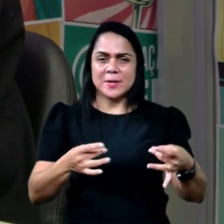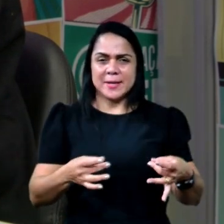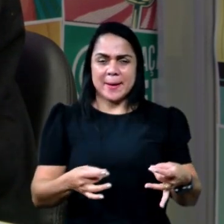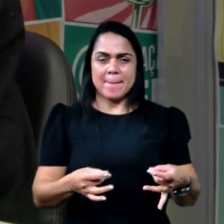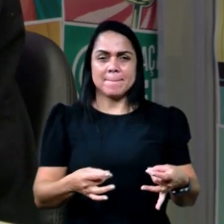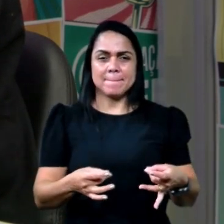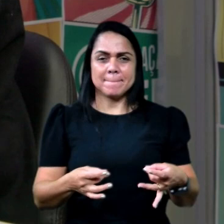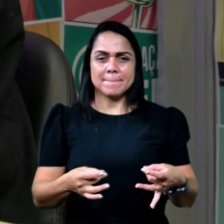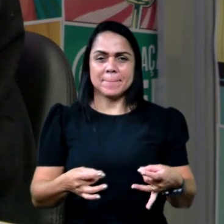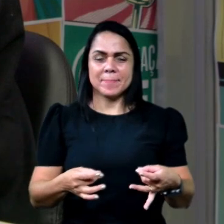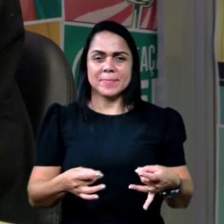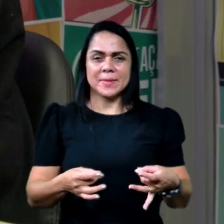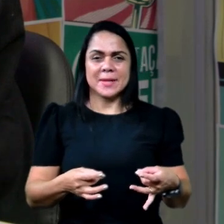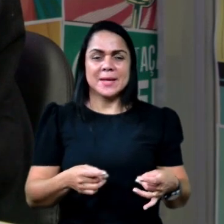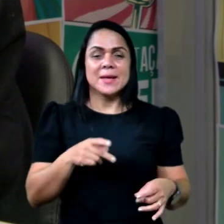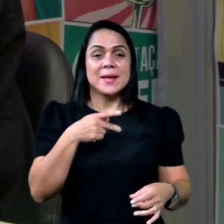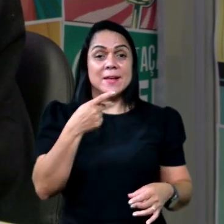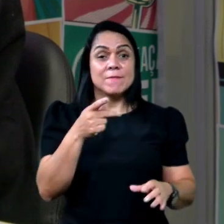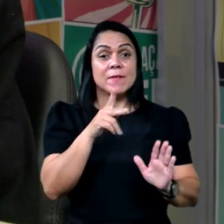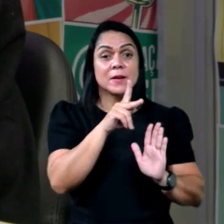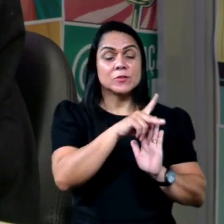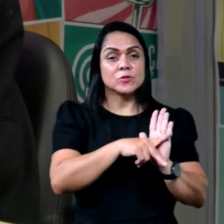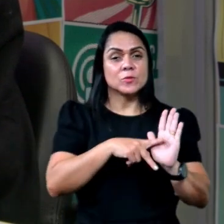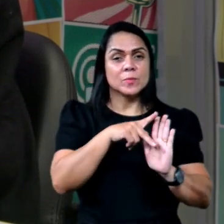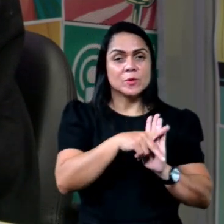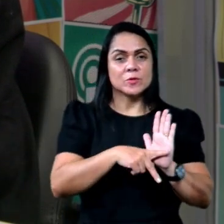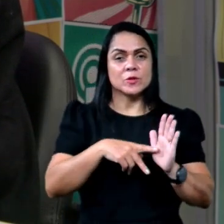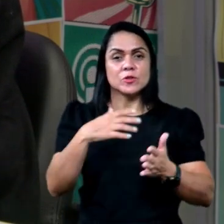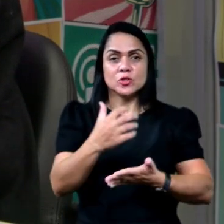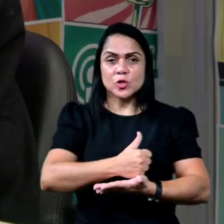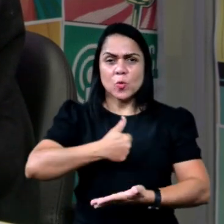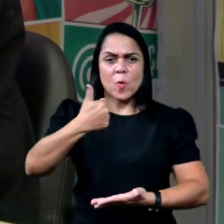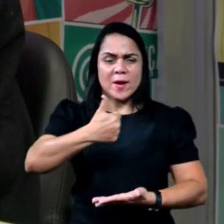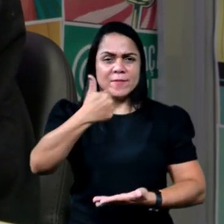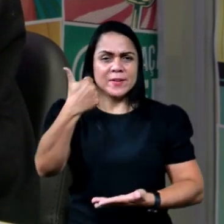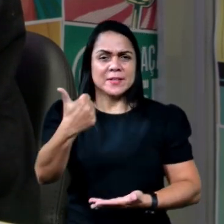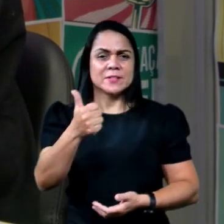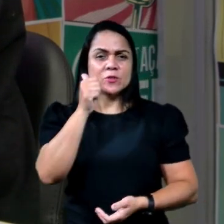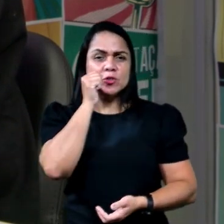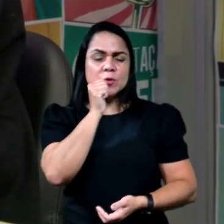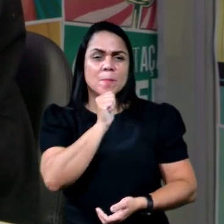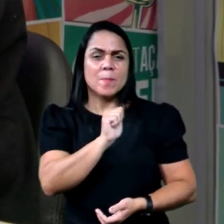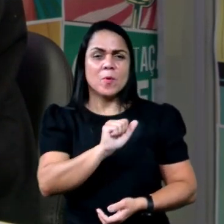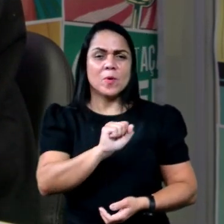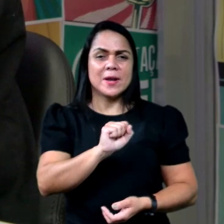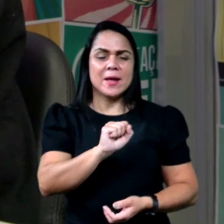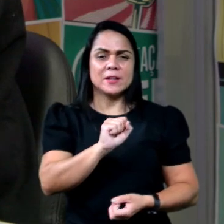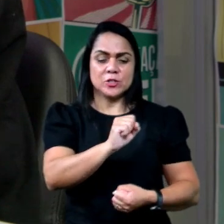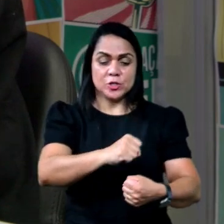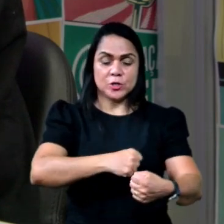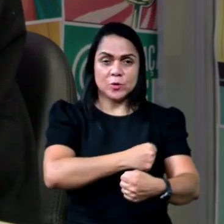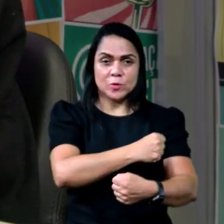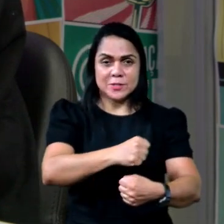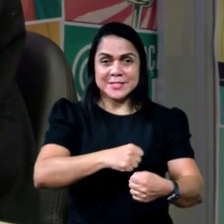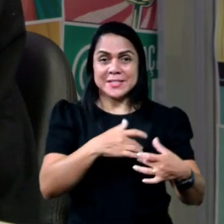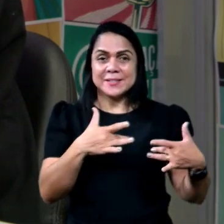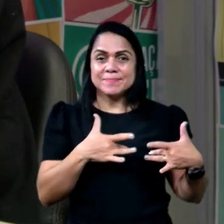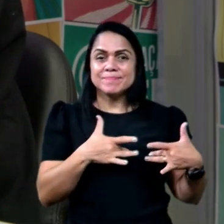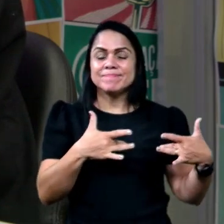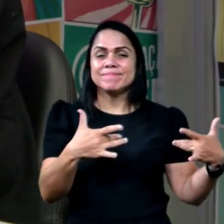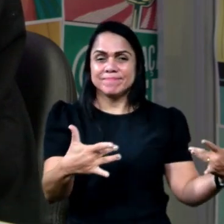trata de um projeto sobre qualificação de mulheres cozinheiras das cozinhas solidárias. Ele